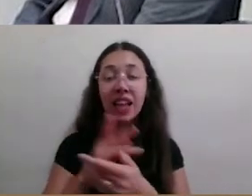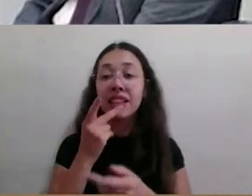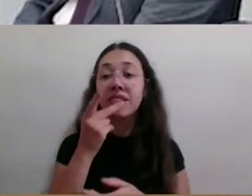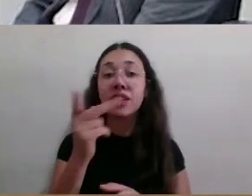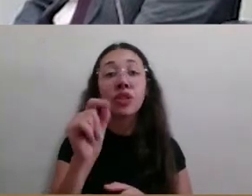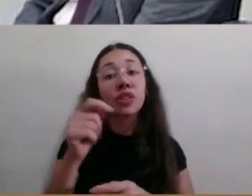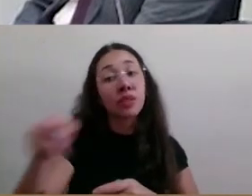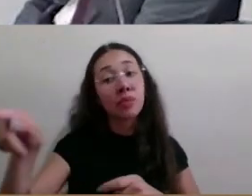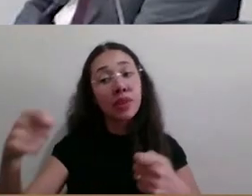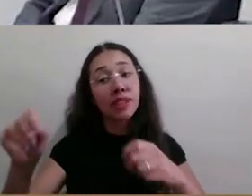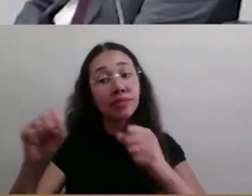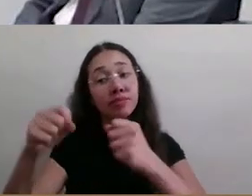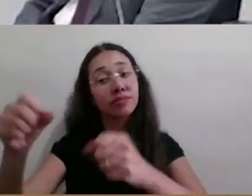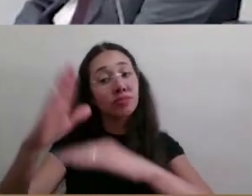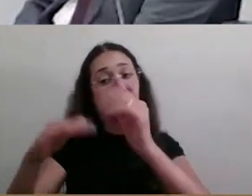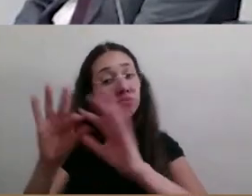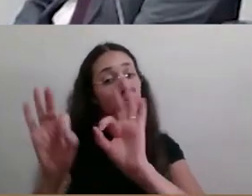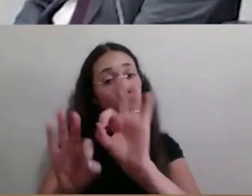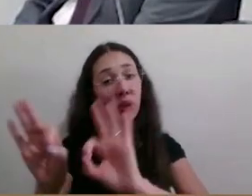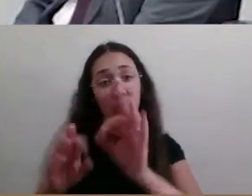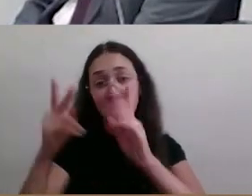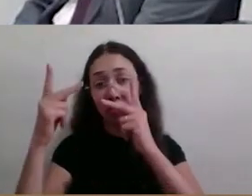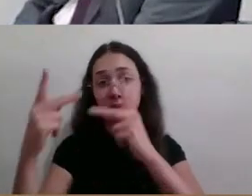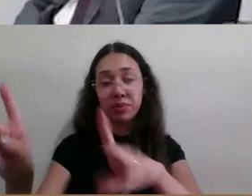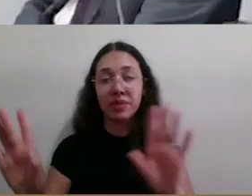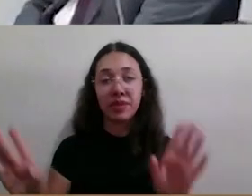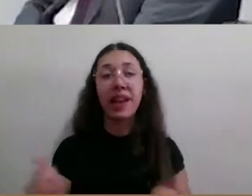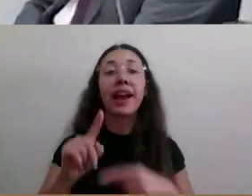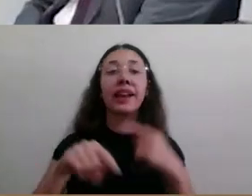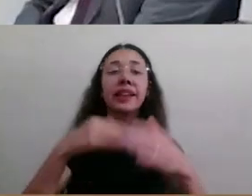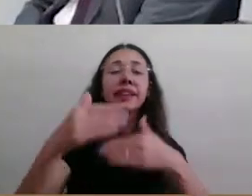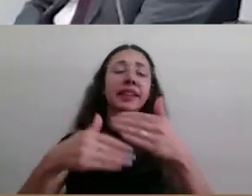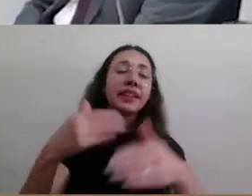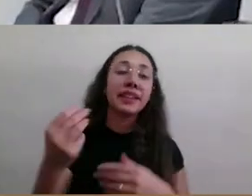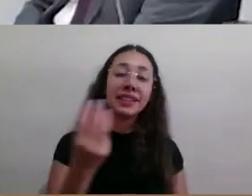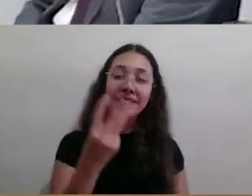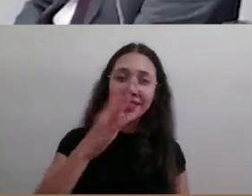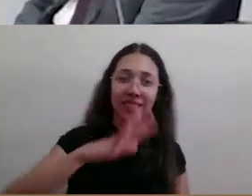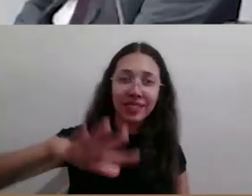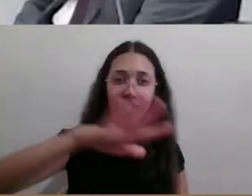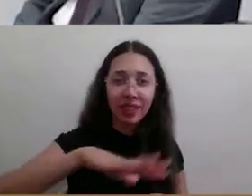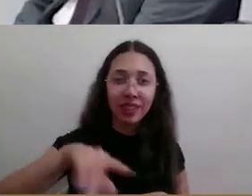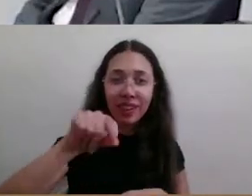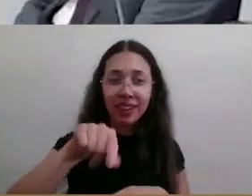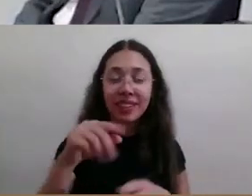A terceira região, em 6 meses, conseguiu um sistema,